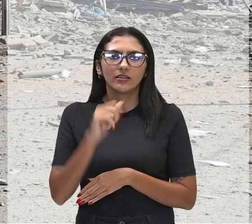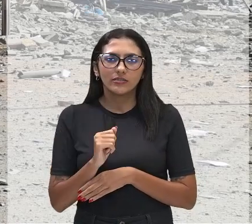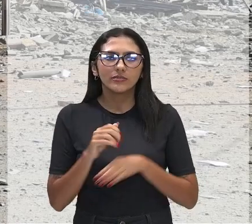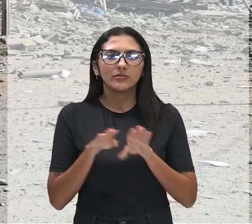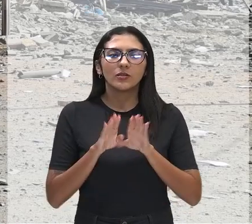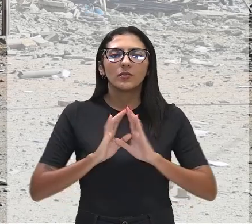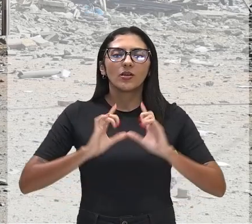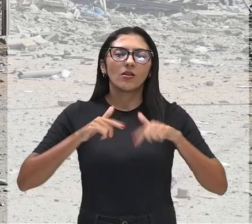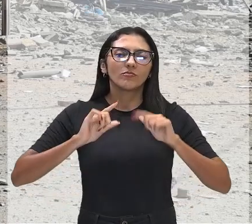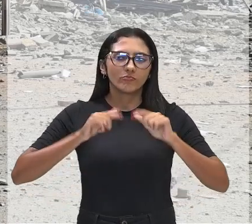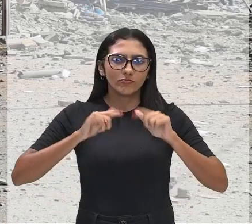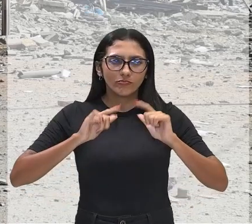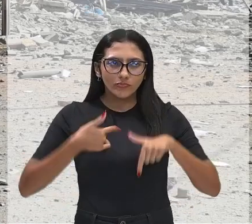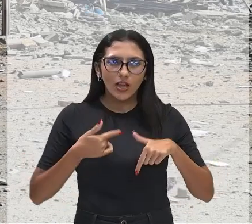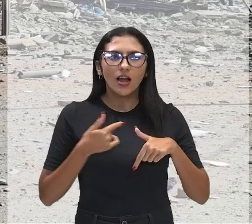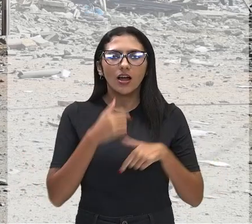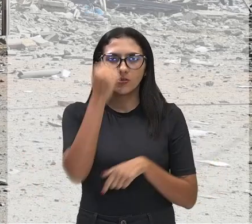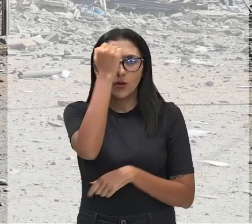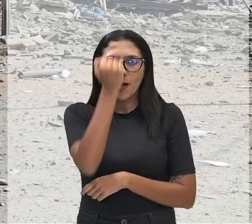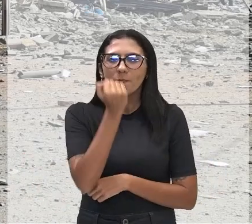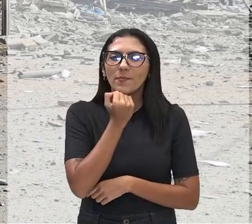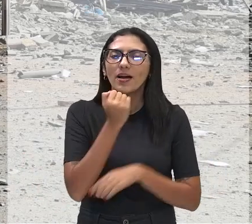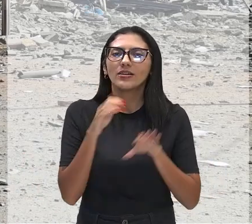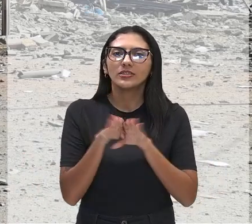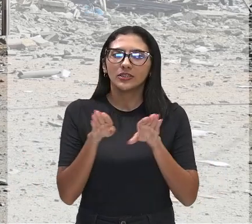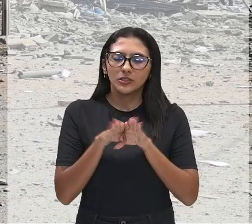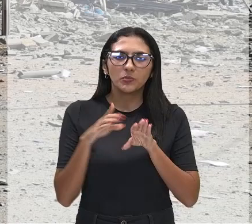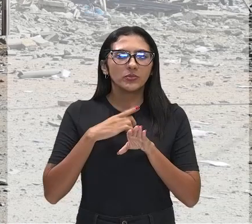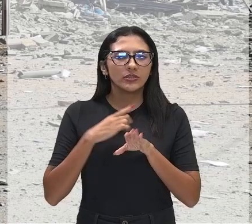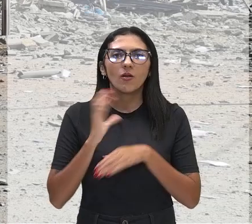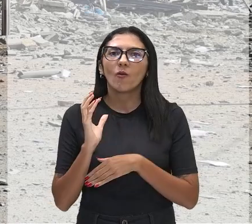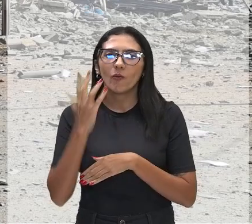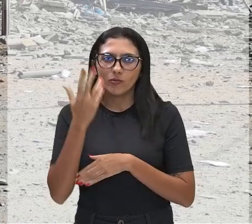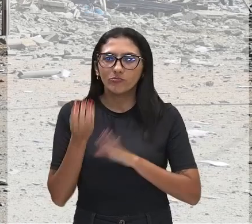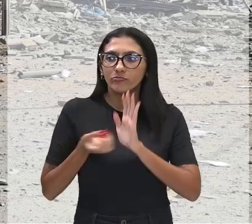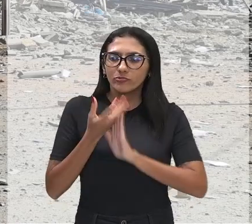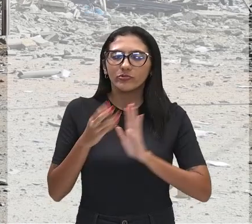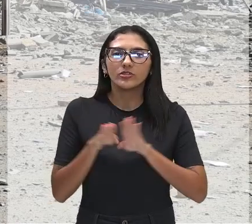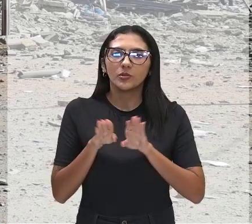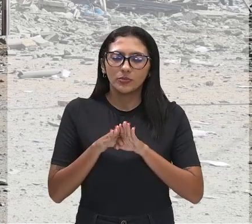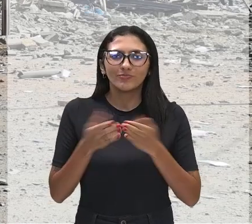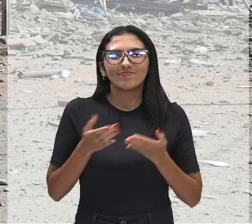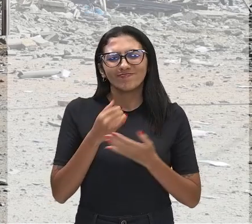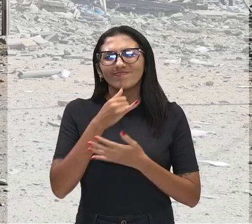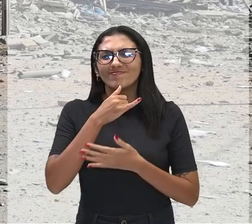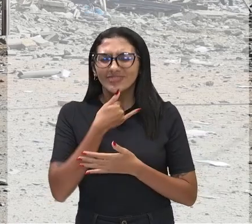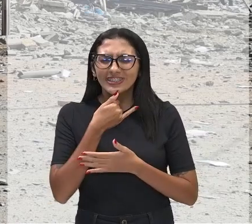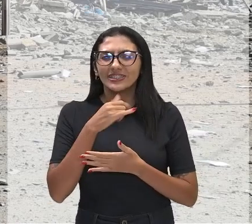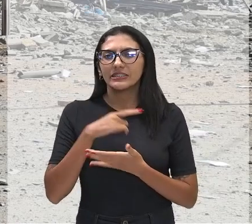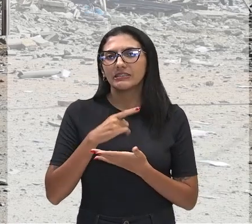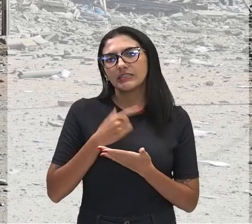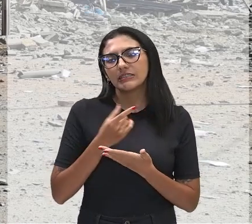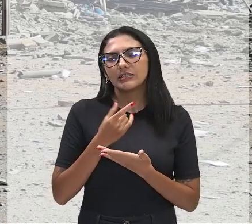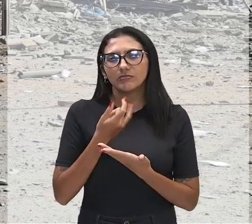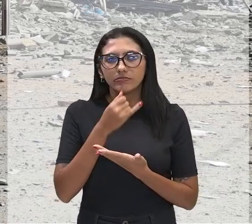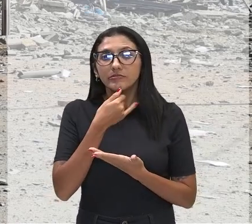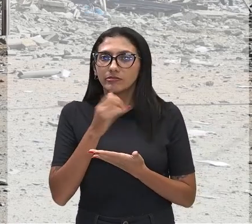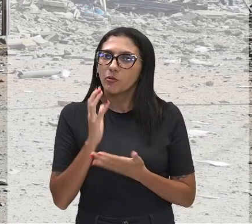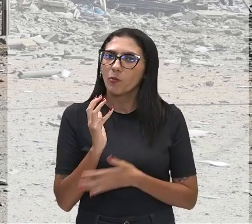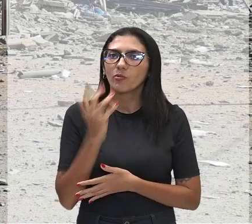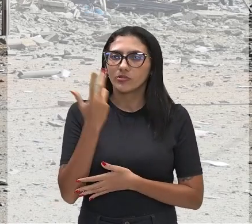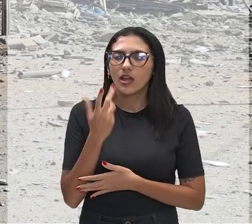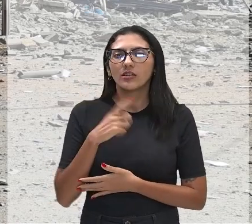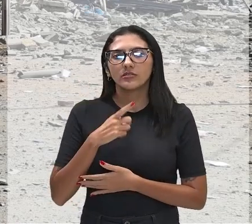grupo Hamas, o grupo terrorista Hamas, que também acaba surgindo. Então, são, infelizmente, conflitos, né, que vai ter um